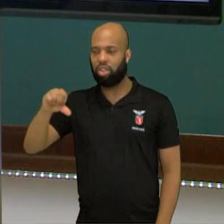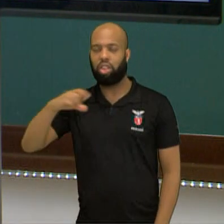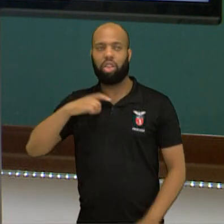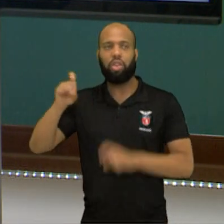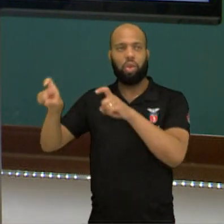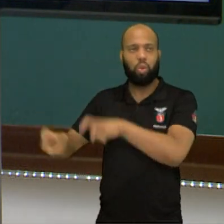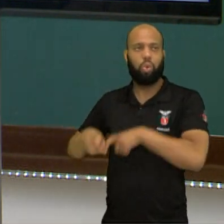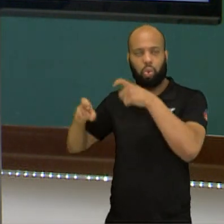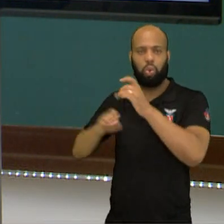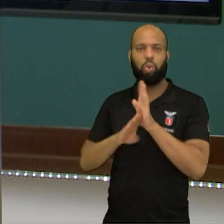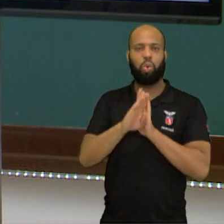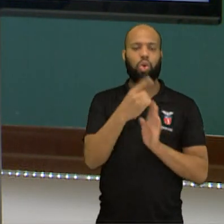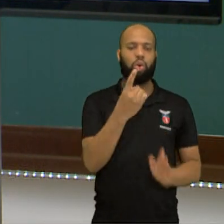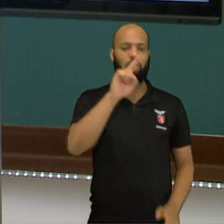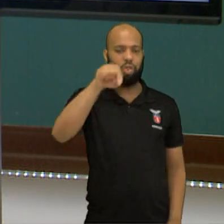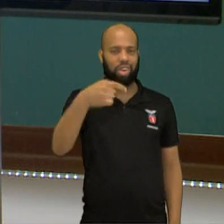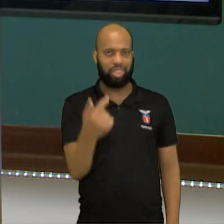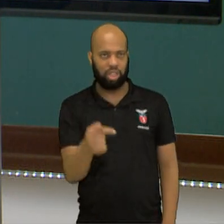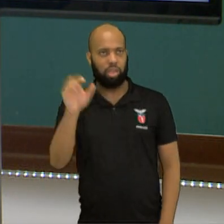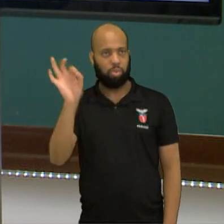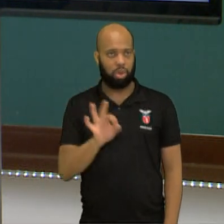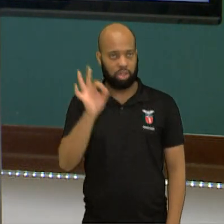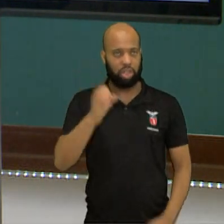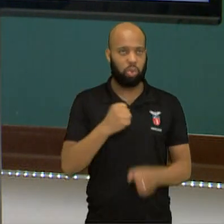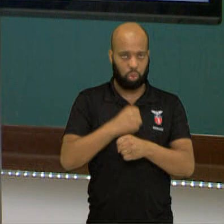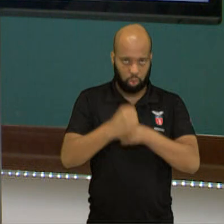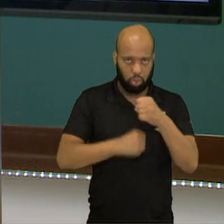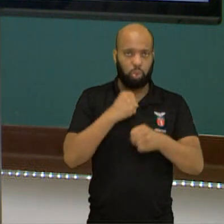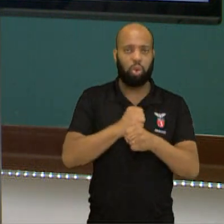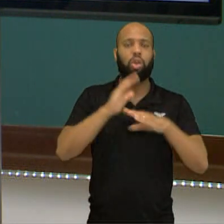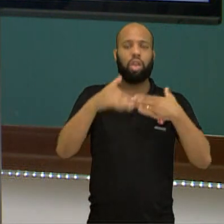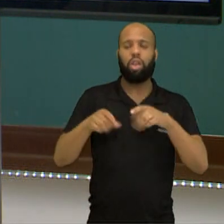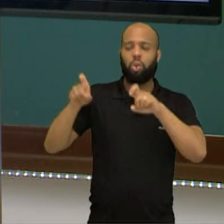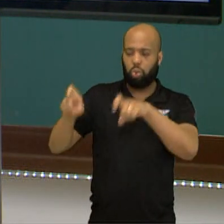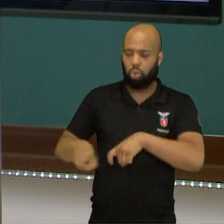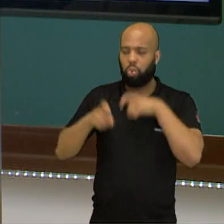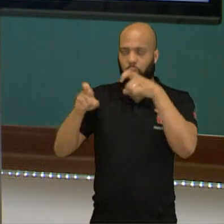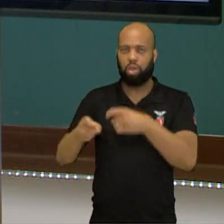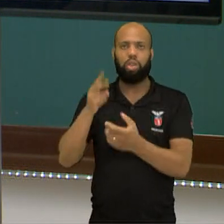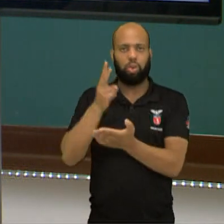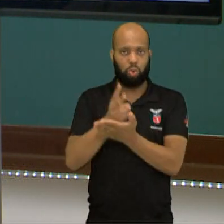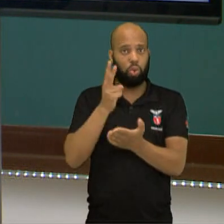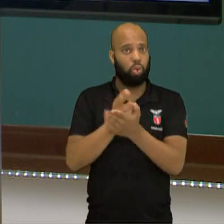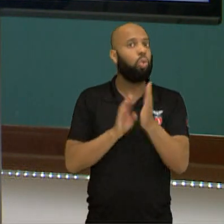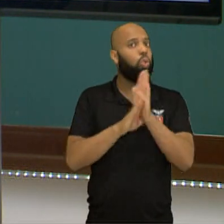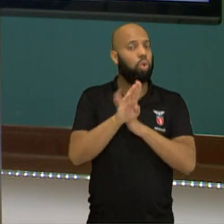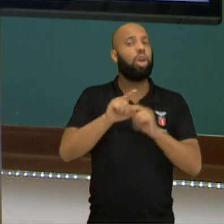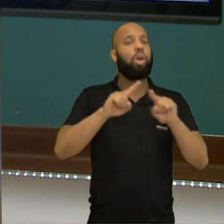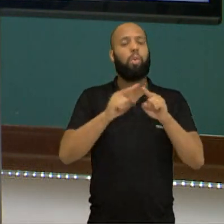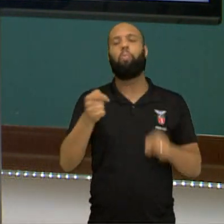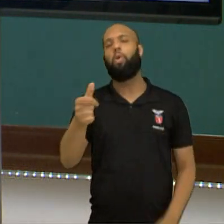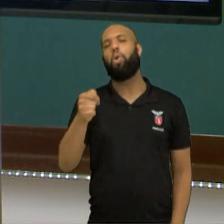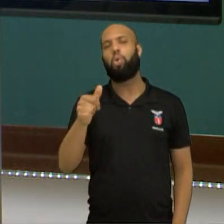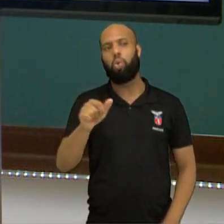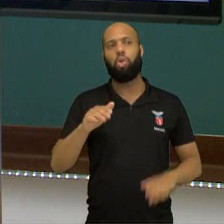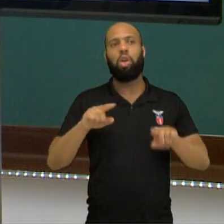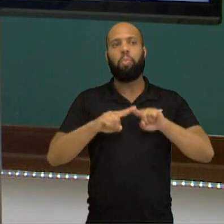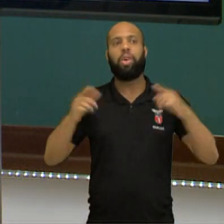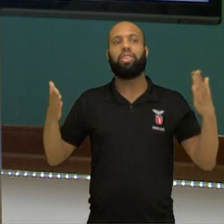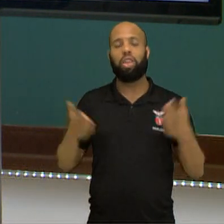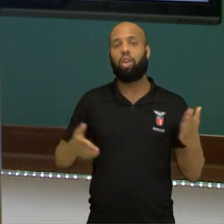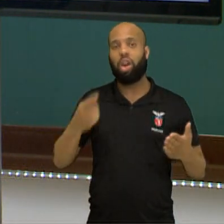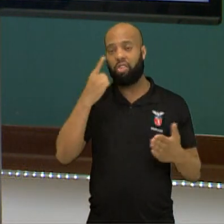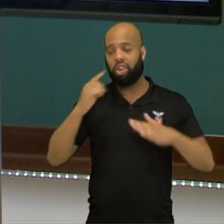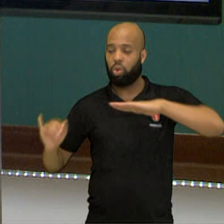com crescimento de 1,7% ao ano, portanto a agricultura permaneceu crescendo. Porém, olha